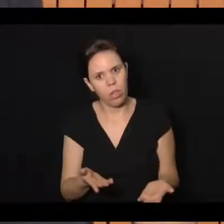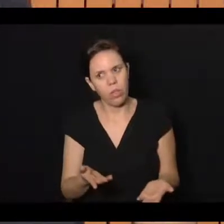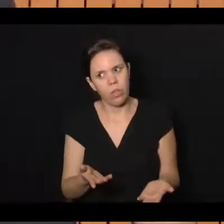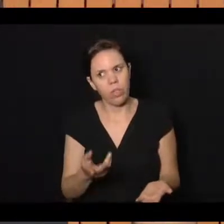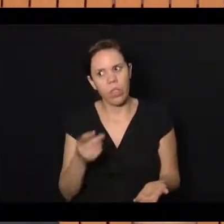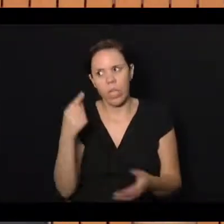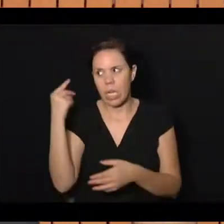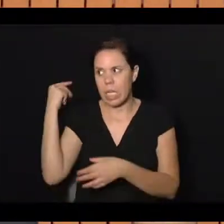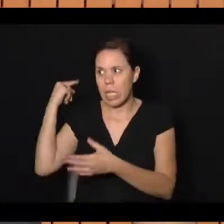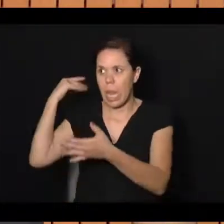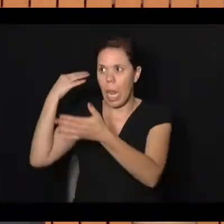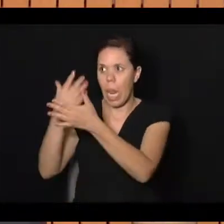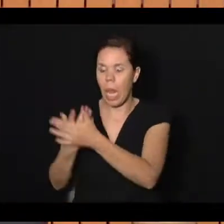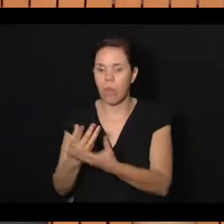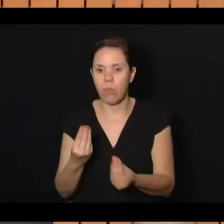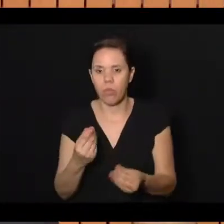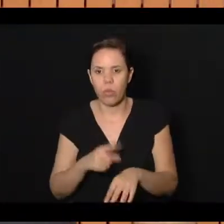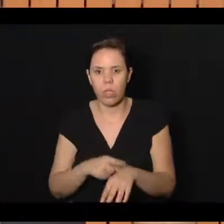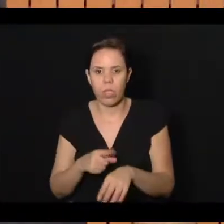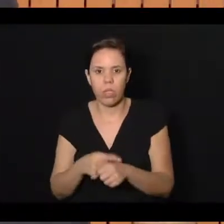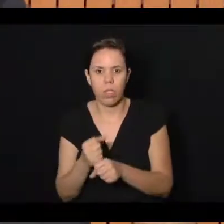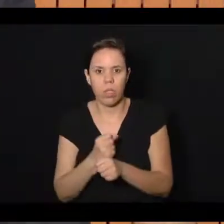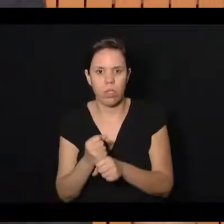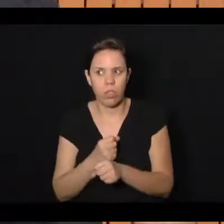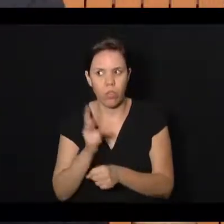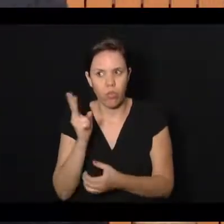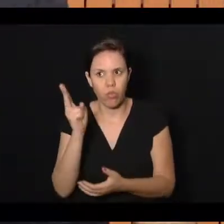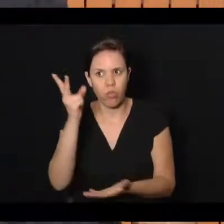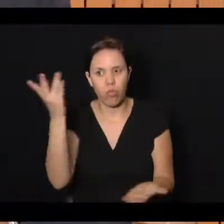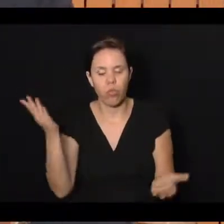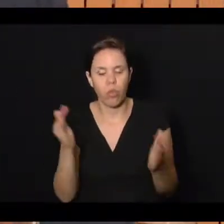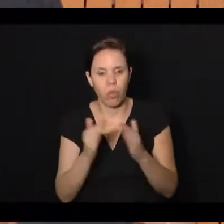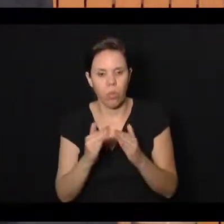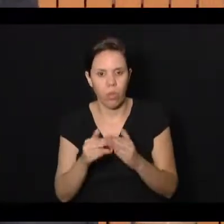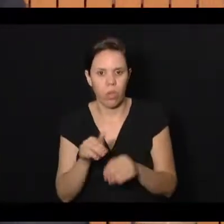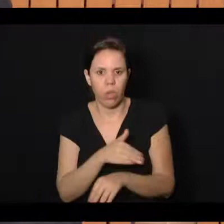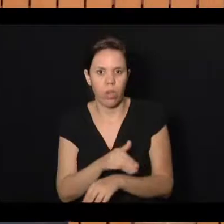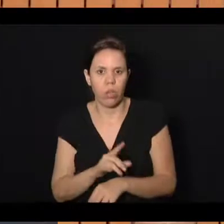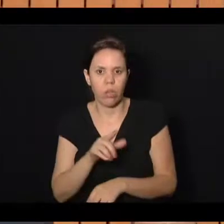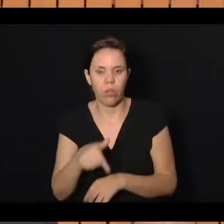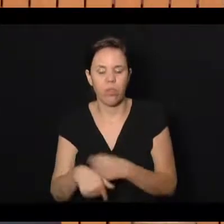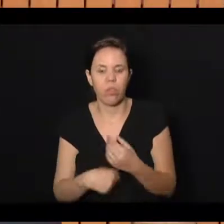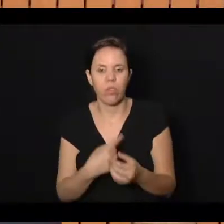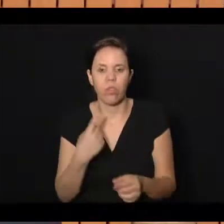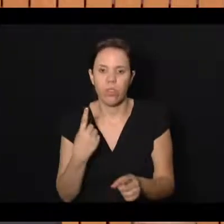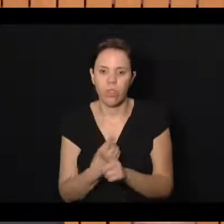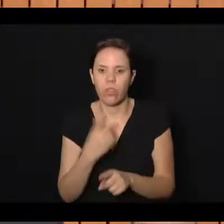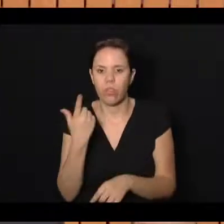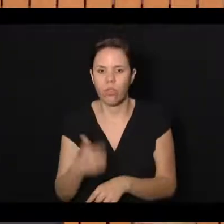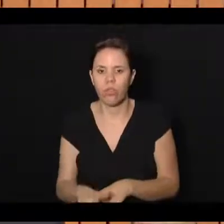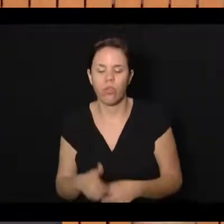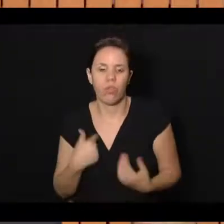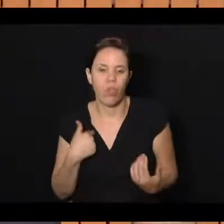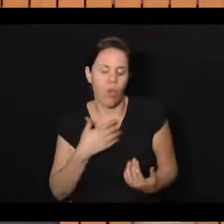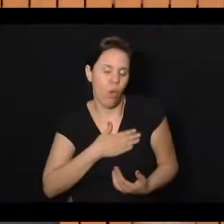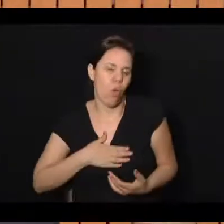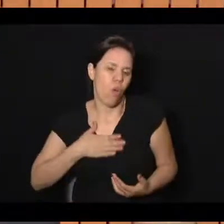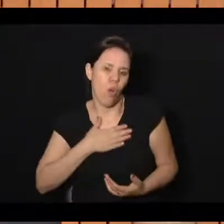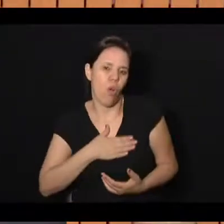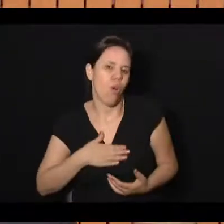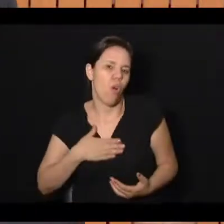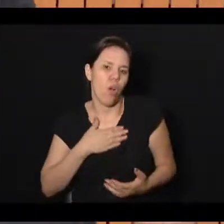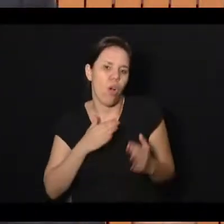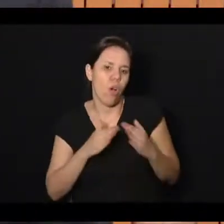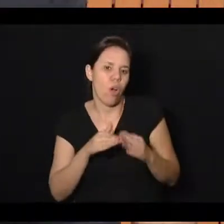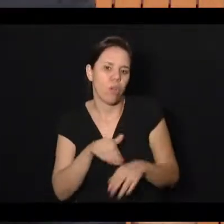continua morando na rua né isso depois de 30 mas outra vez encontrei com ele e ele me falou eu gosto de morar na